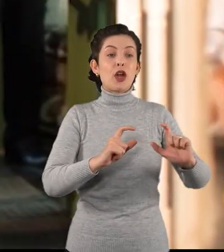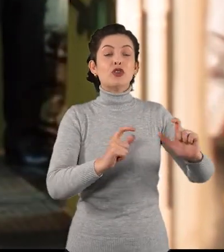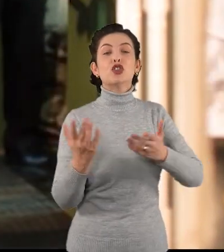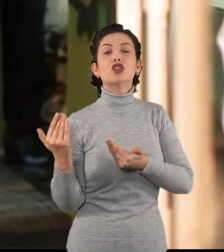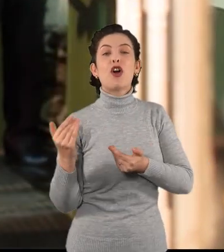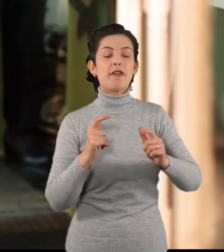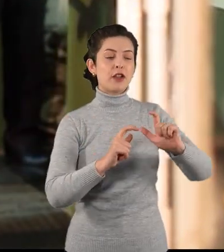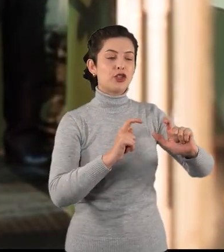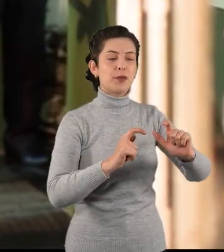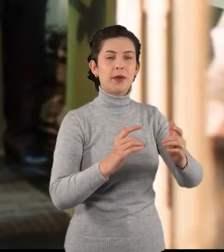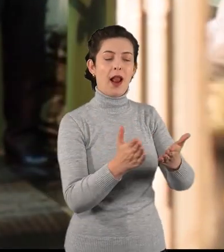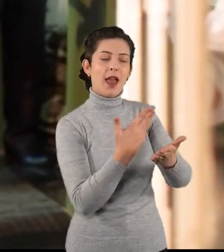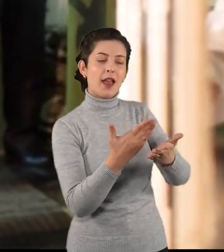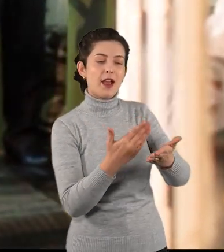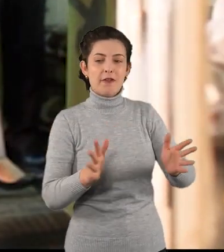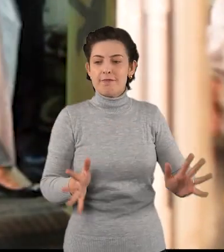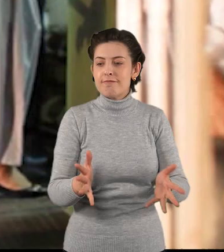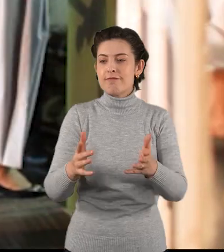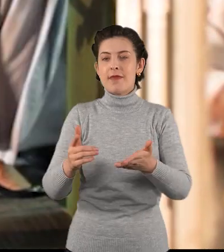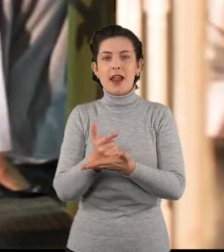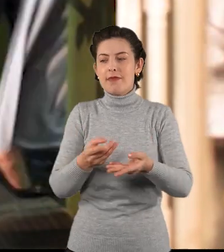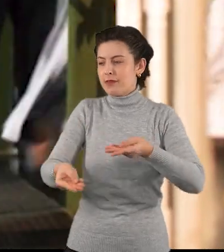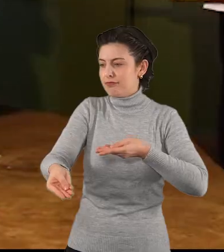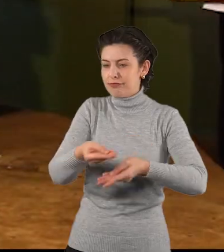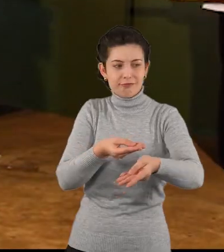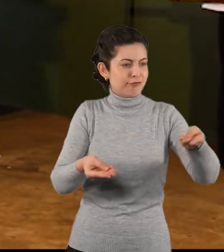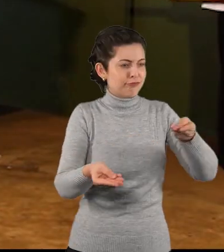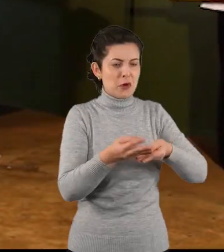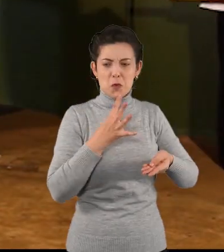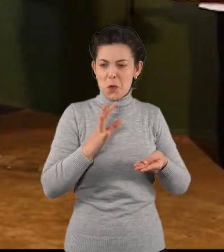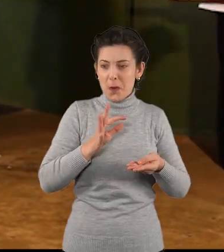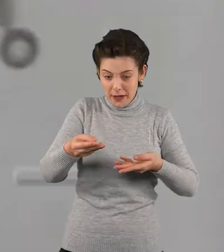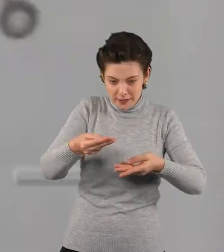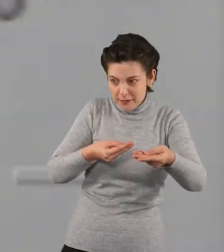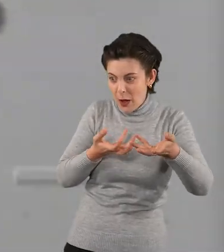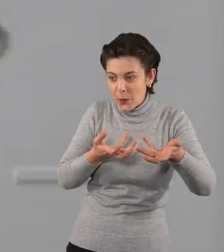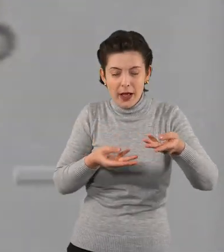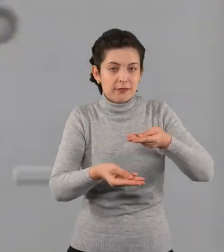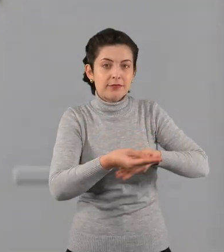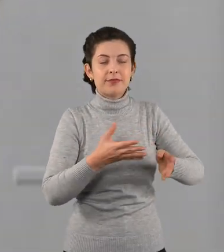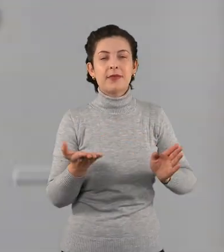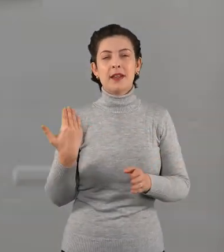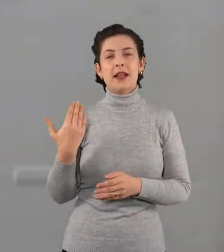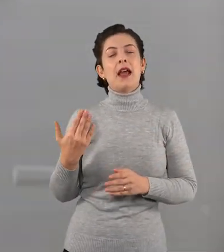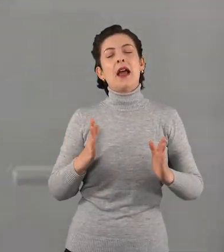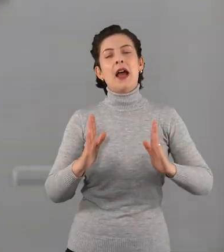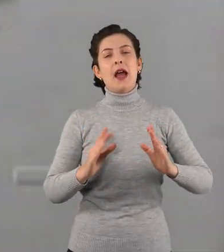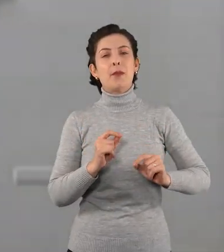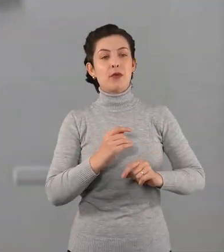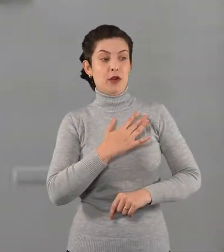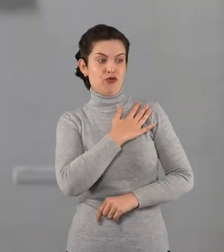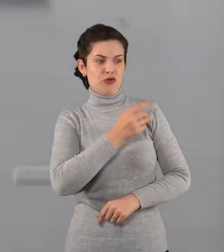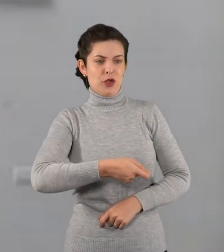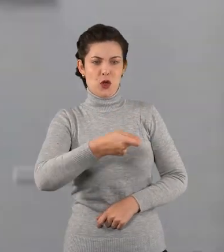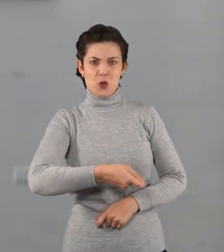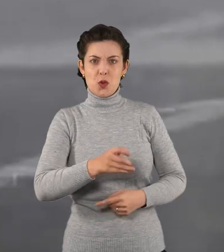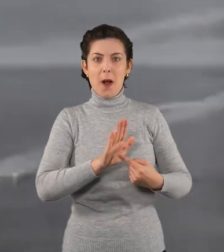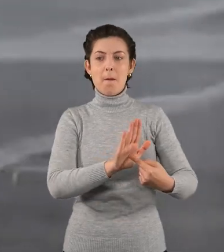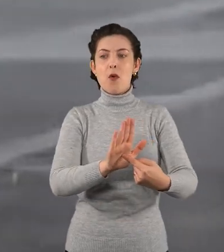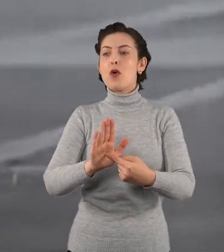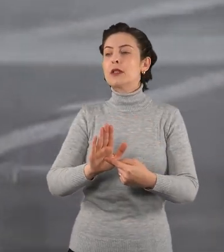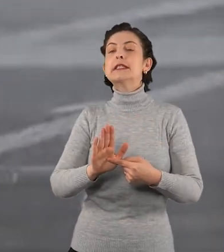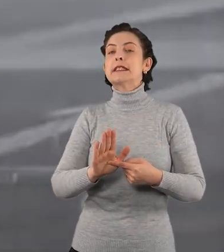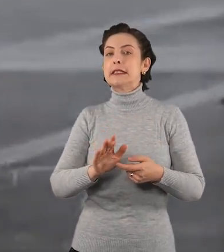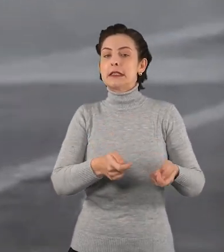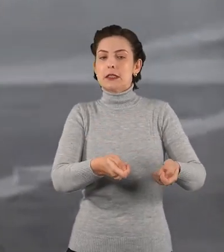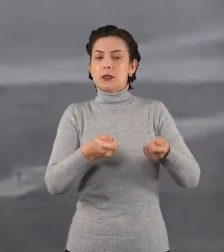trocarem gibis entre eles, a fim de incentivar a leitura de materiais que não conheciam. Na época da ditadura militar, o cuidado com o que